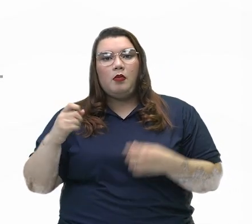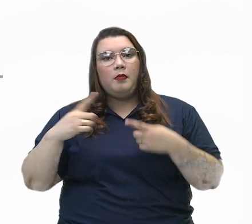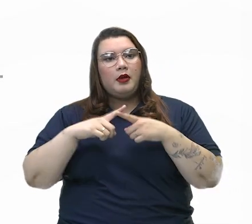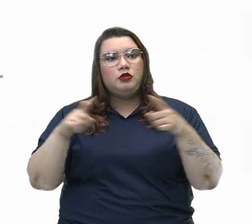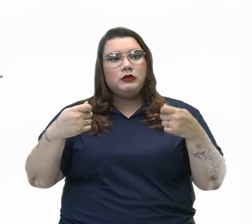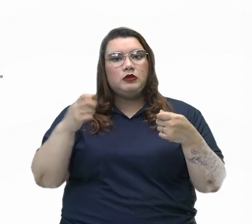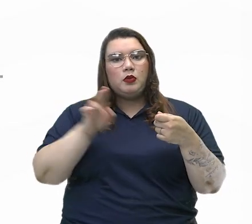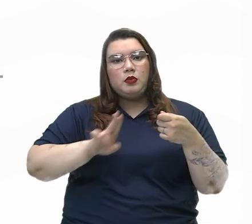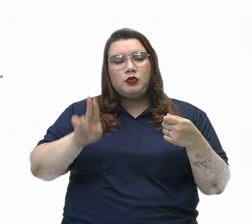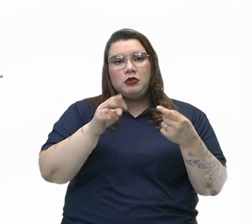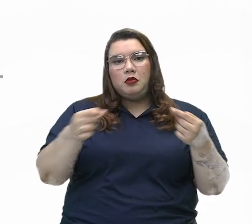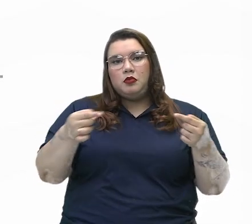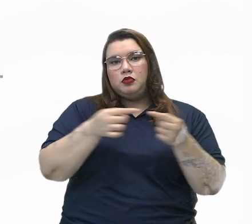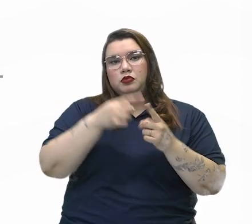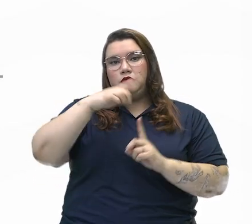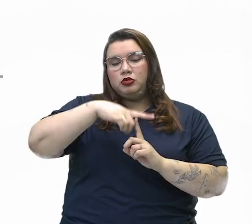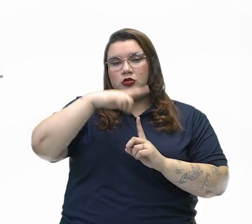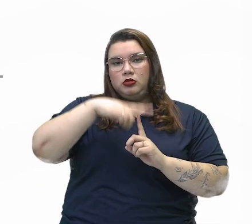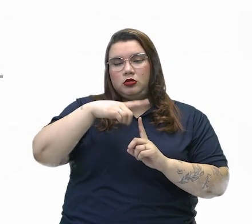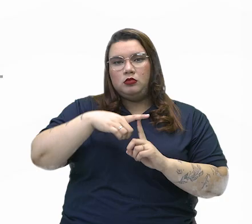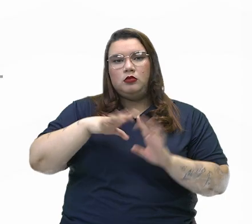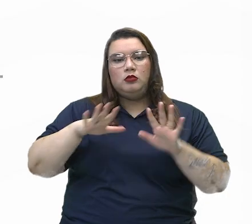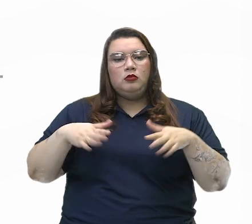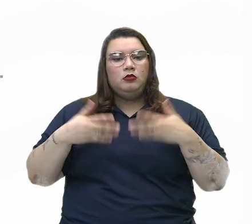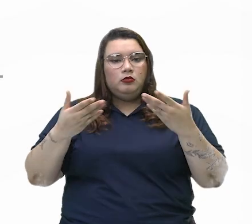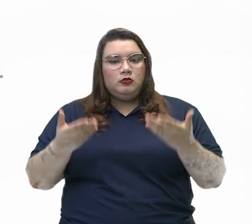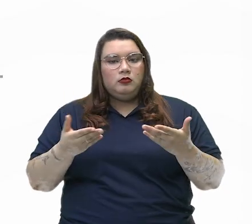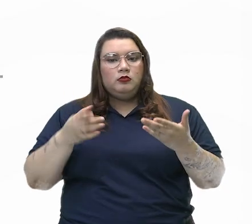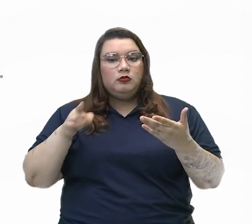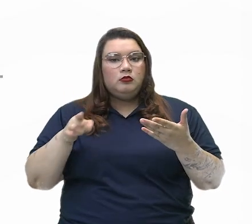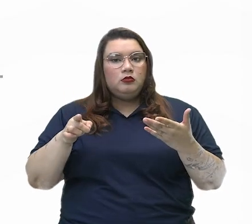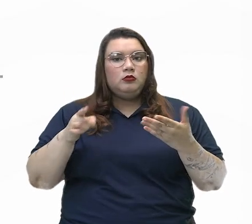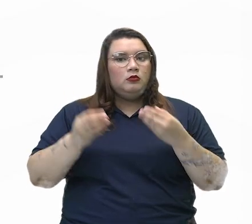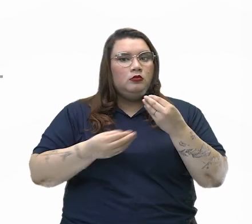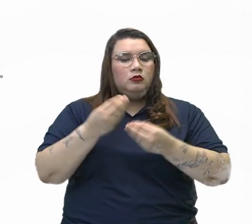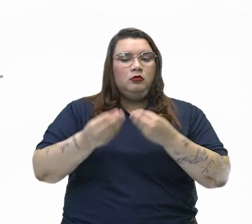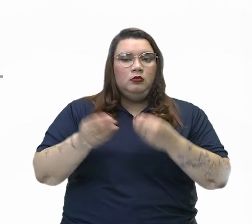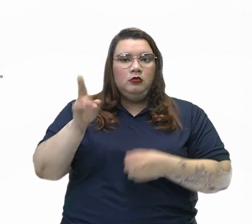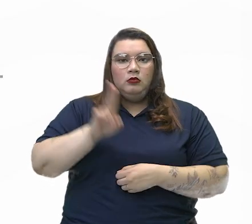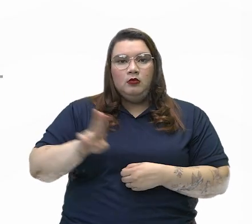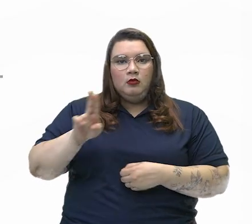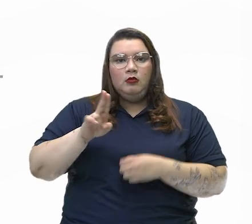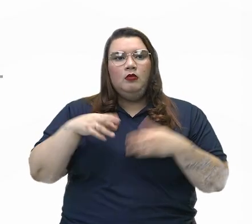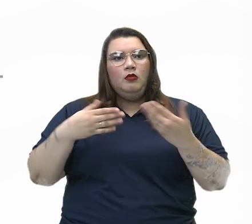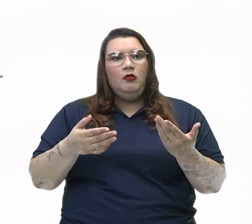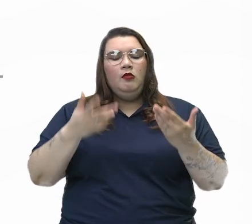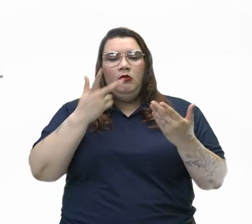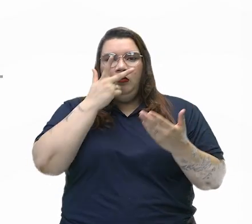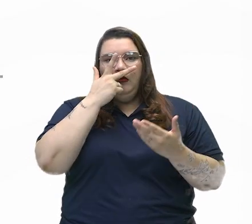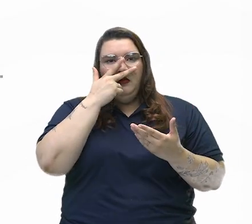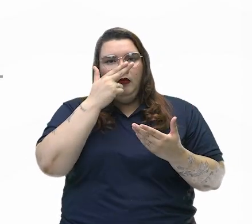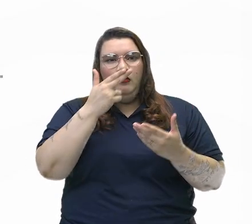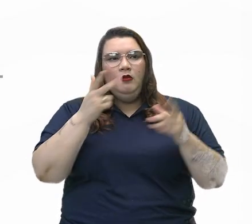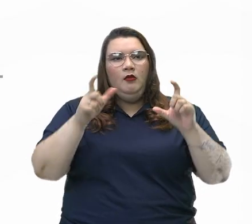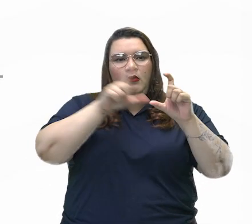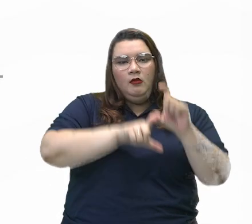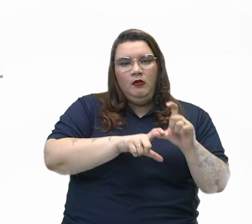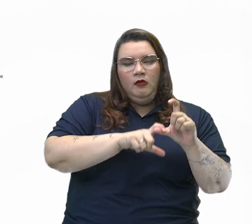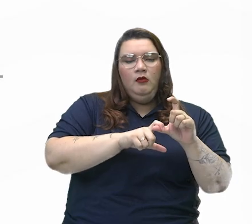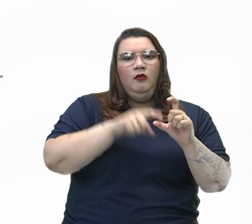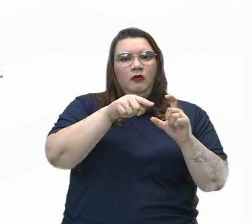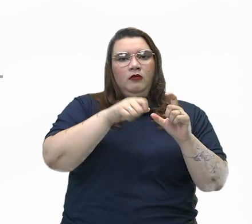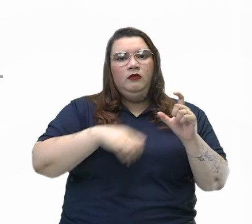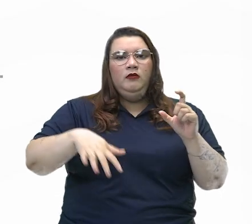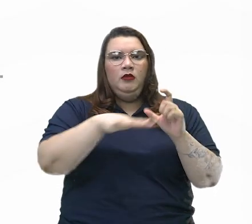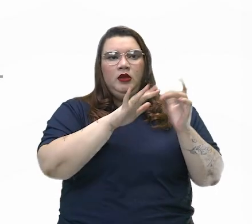ela tem que estar inserida em algum meio, tá certo? E aí, o comportamento da lente, ela depende também desse meio onde